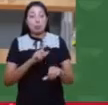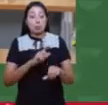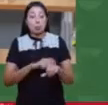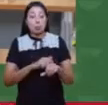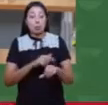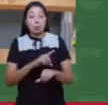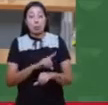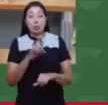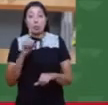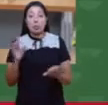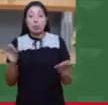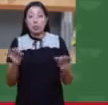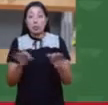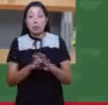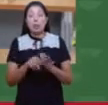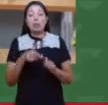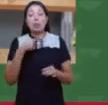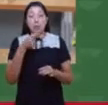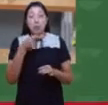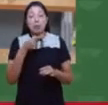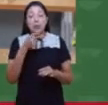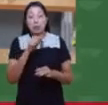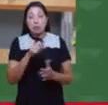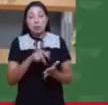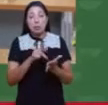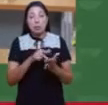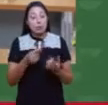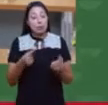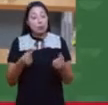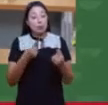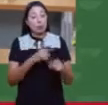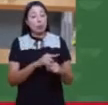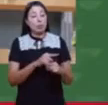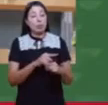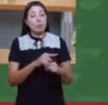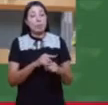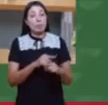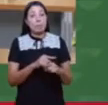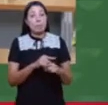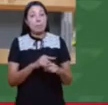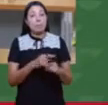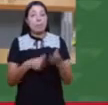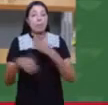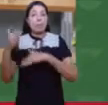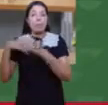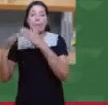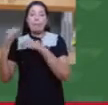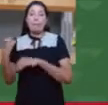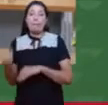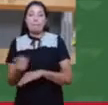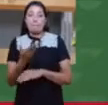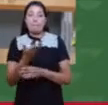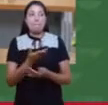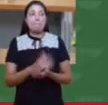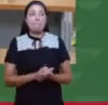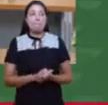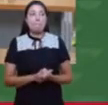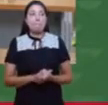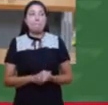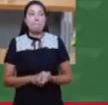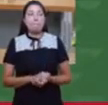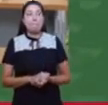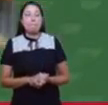últimos dias, acabaram se manifestando, né, contrários a esse retrocesso importante. Arlindo, está